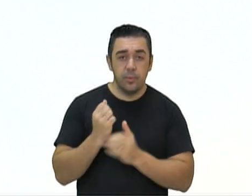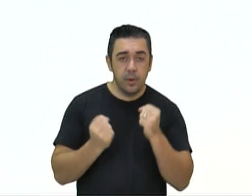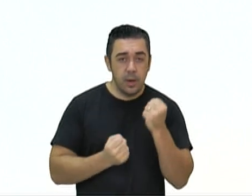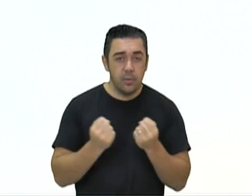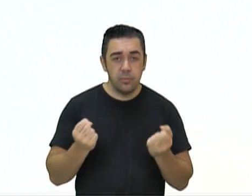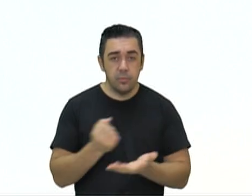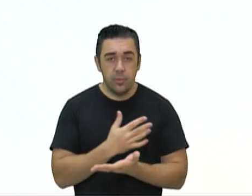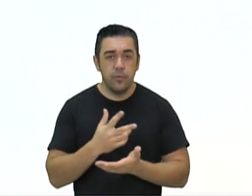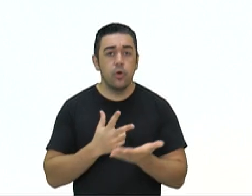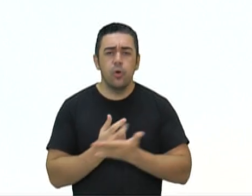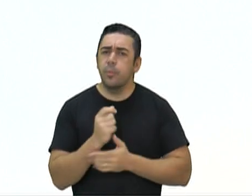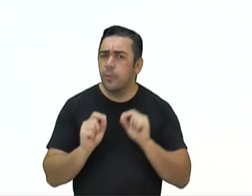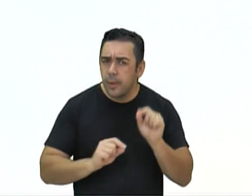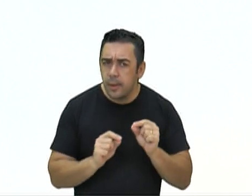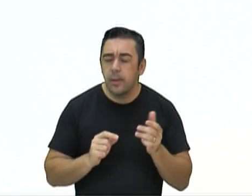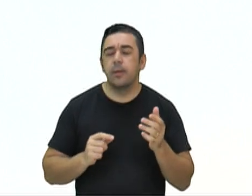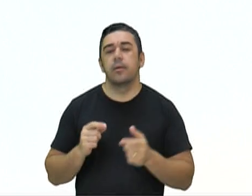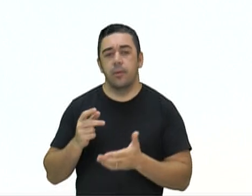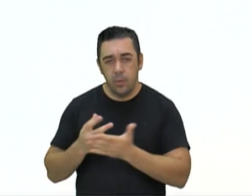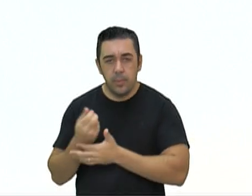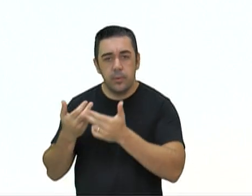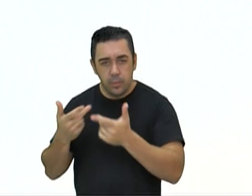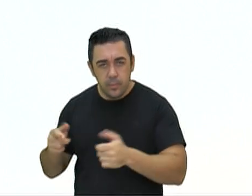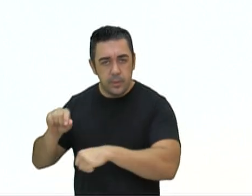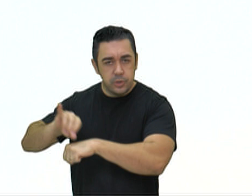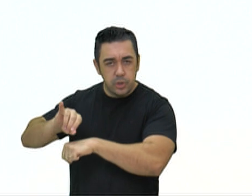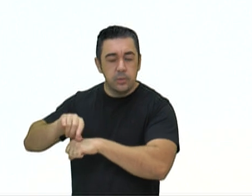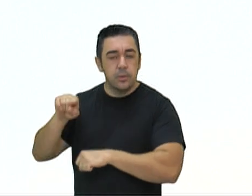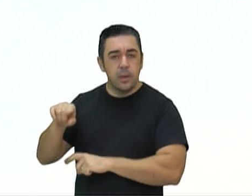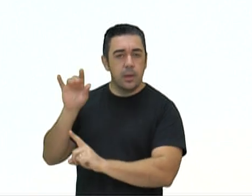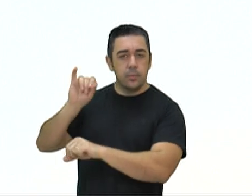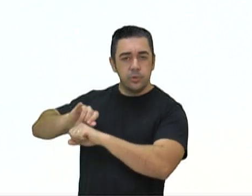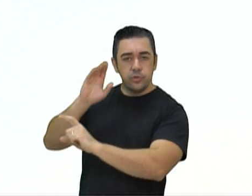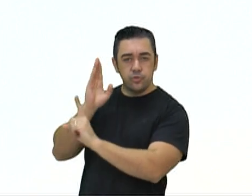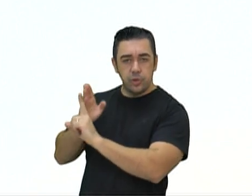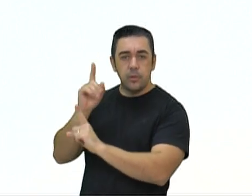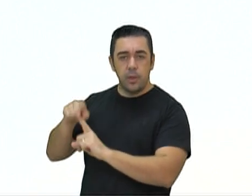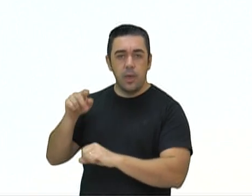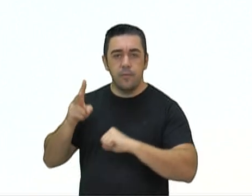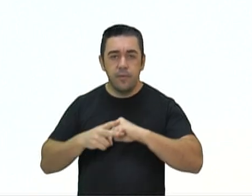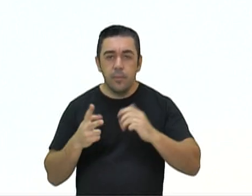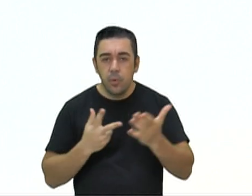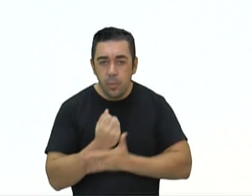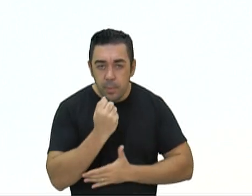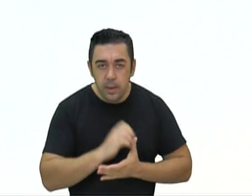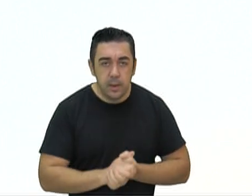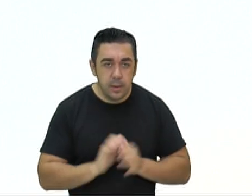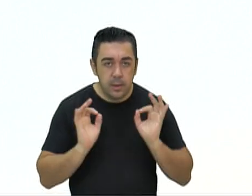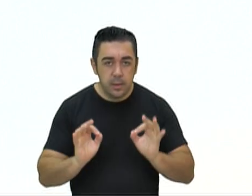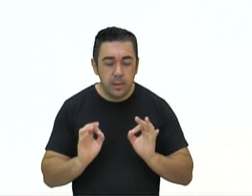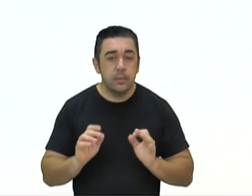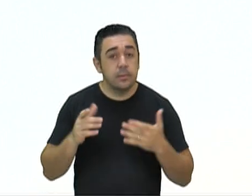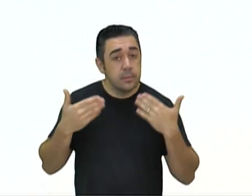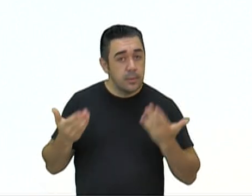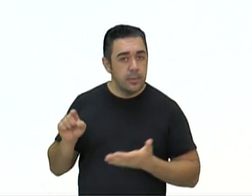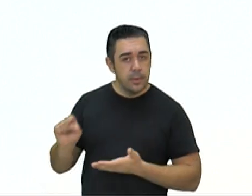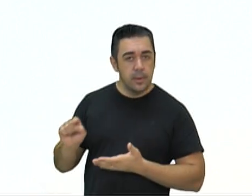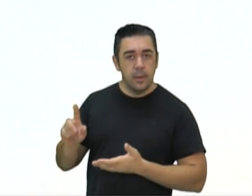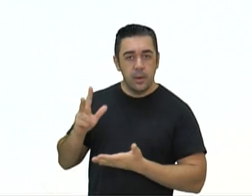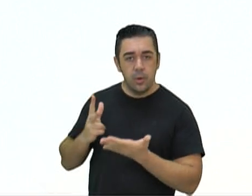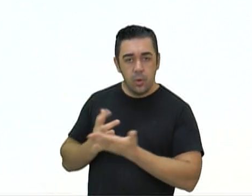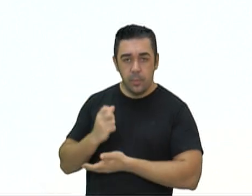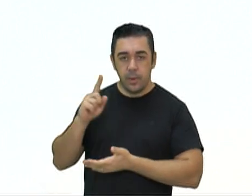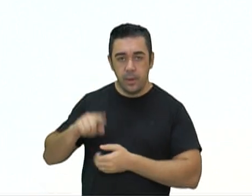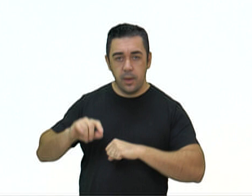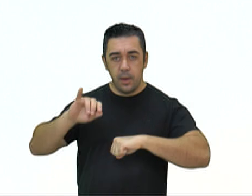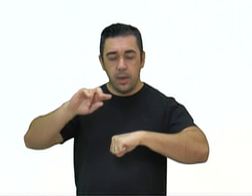novo, quem compra, compra algo. Esse algo vai ser o objeto direto do verbo comprar, né? Então, nesse caso, o comprar também é